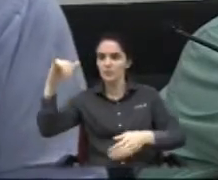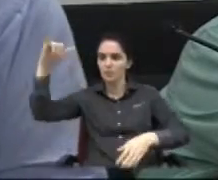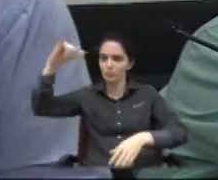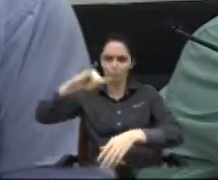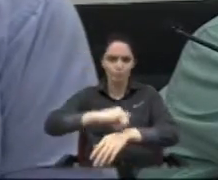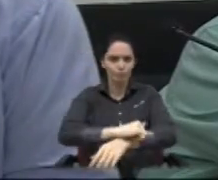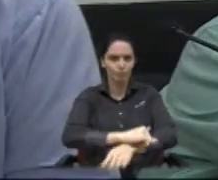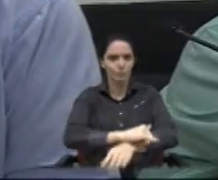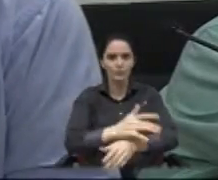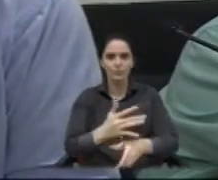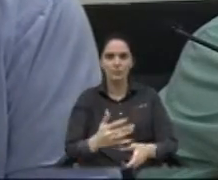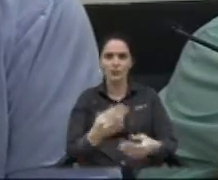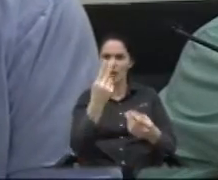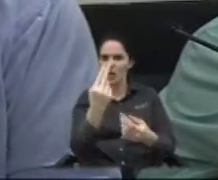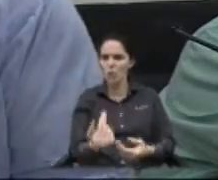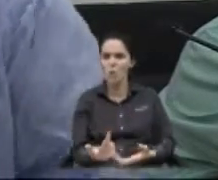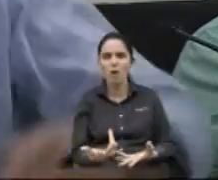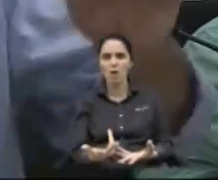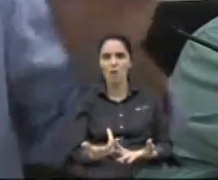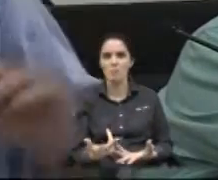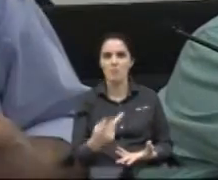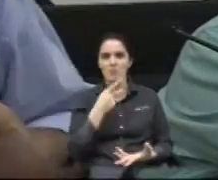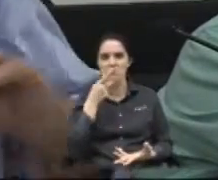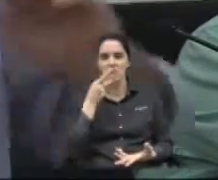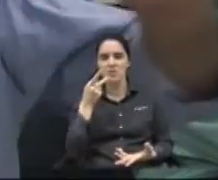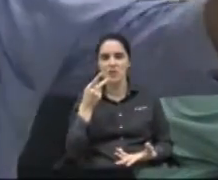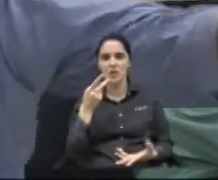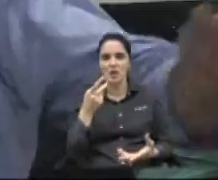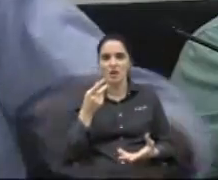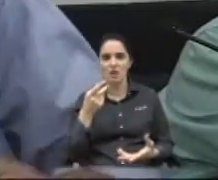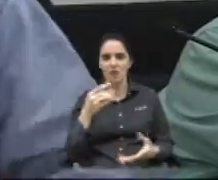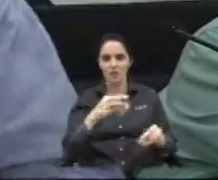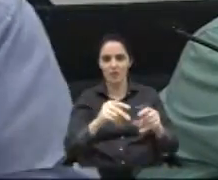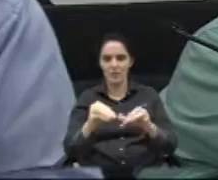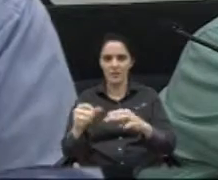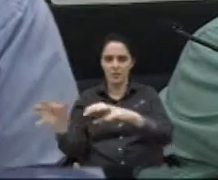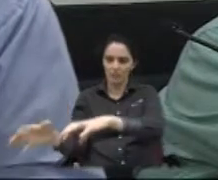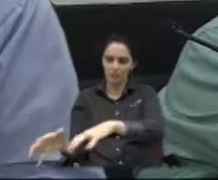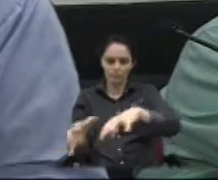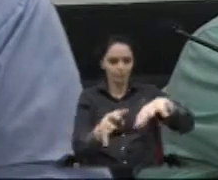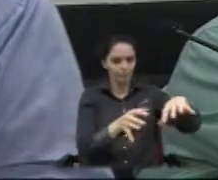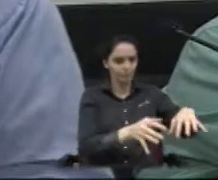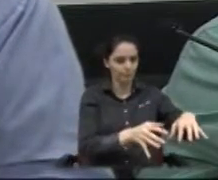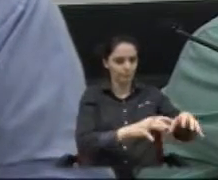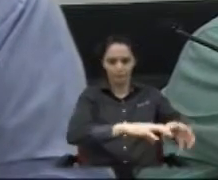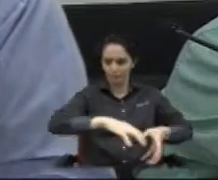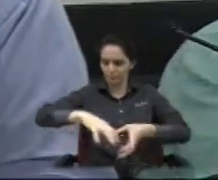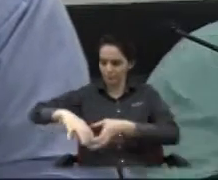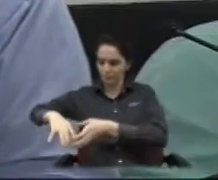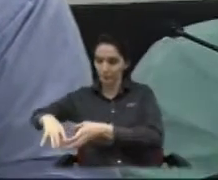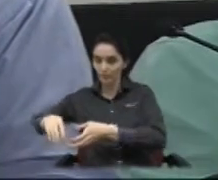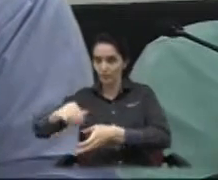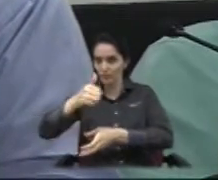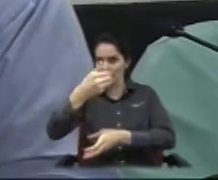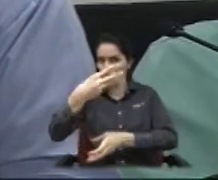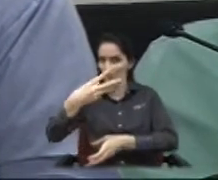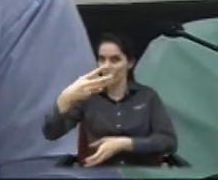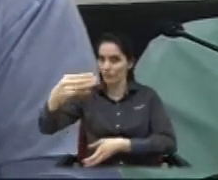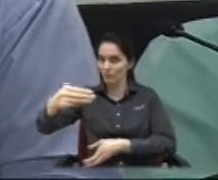mesmo trabalho, só se falava que removia a terra daqui para lá, de lá para cá, e foram 13 milhões lá na CPI,